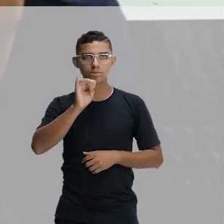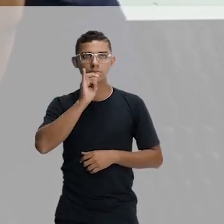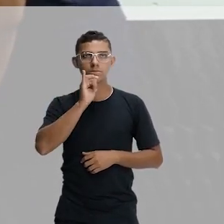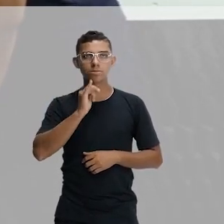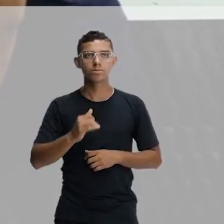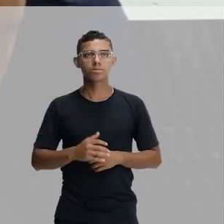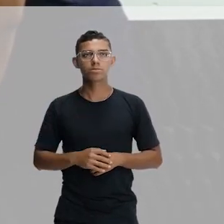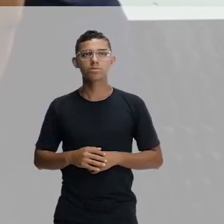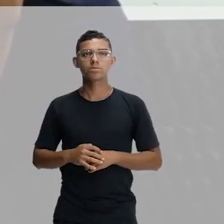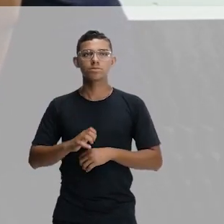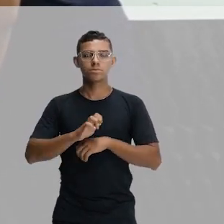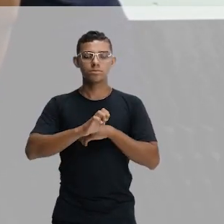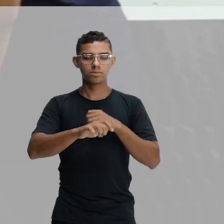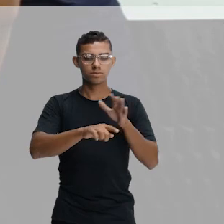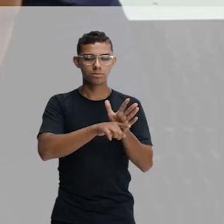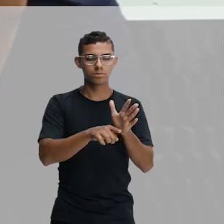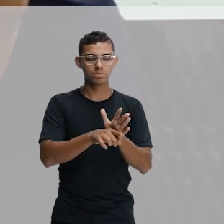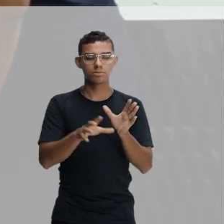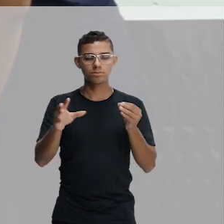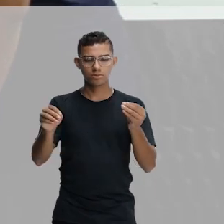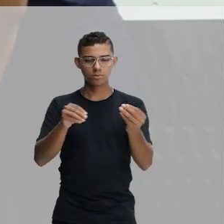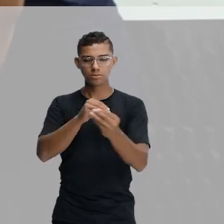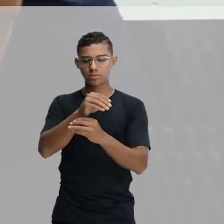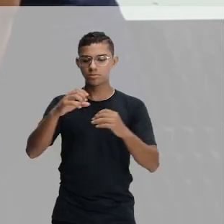o outro.